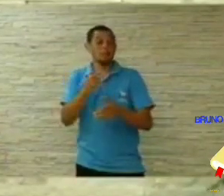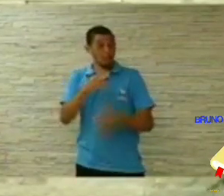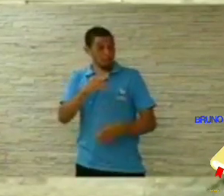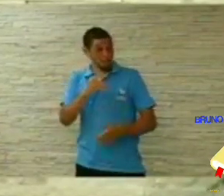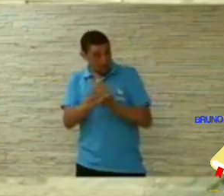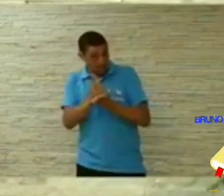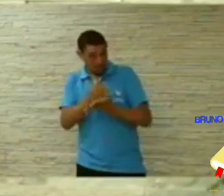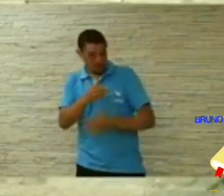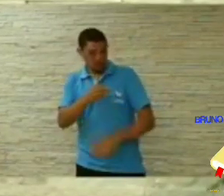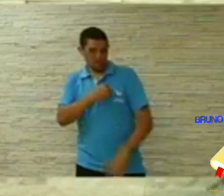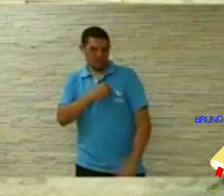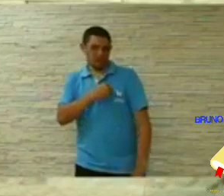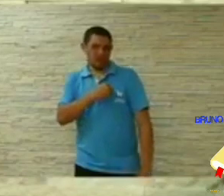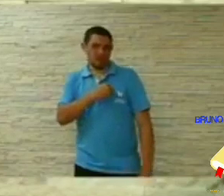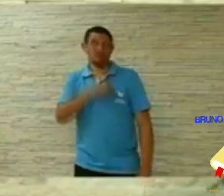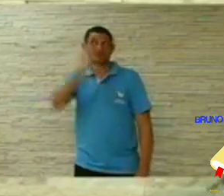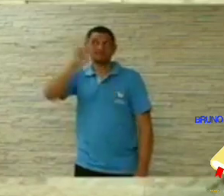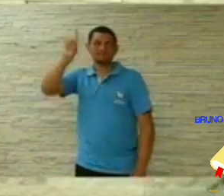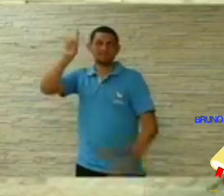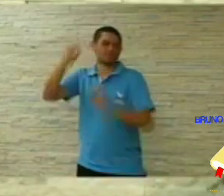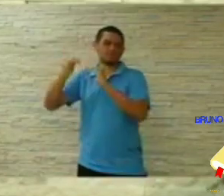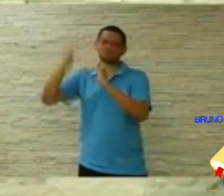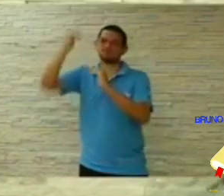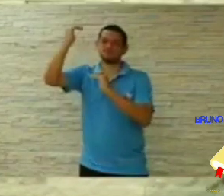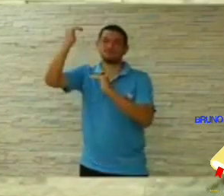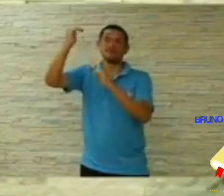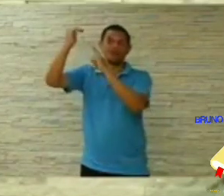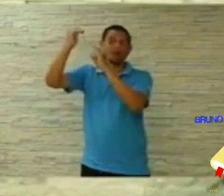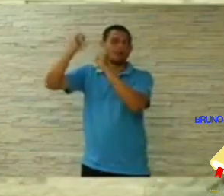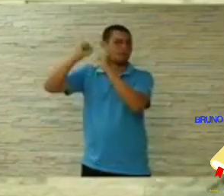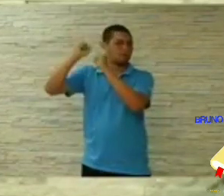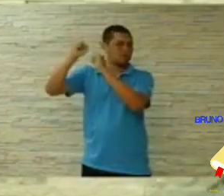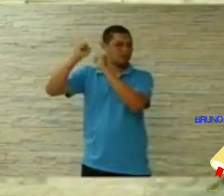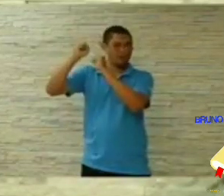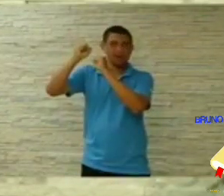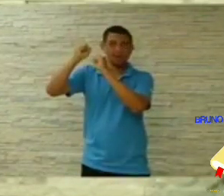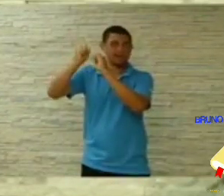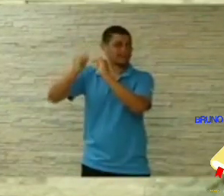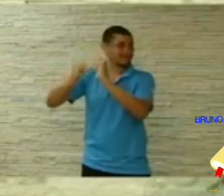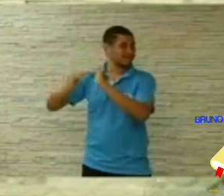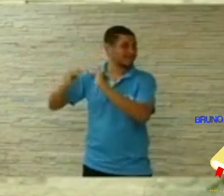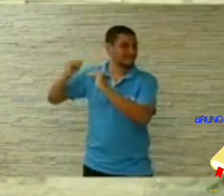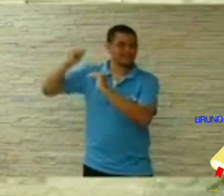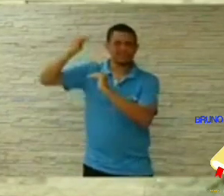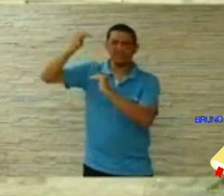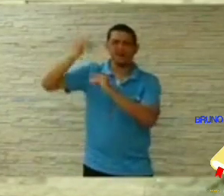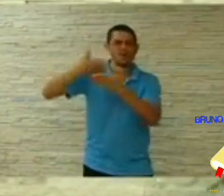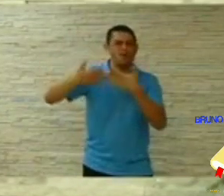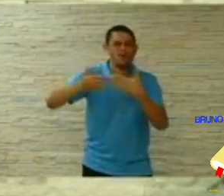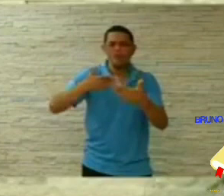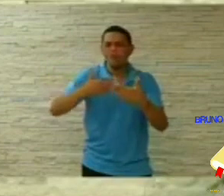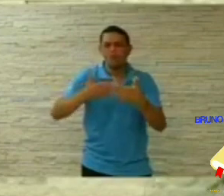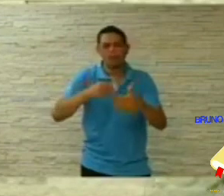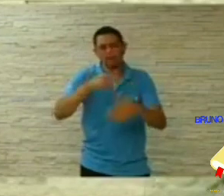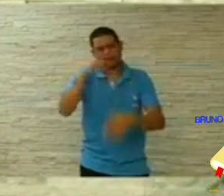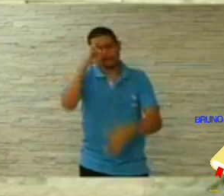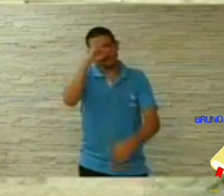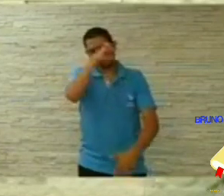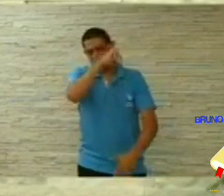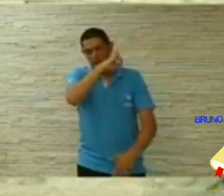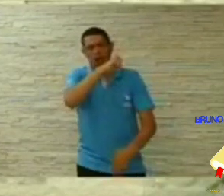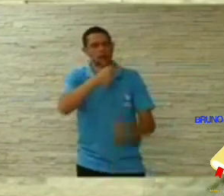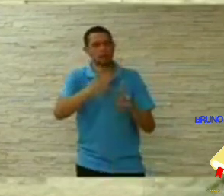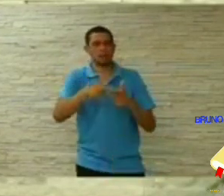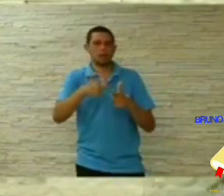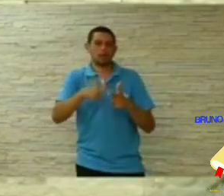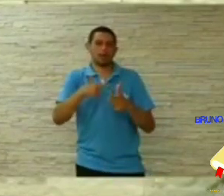pecado. Deus, ele está dizendo que o poder dele é maior do que qualquer dificuldade e